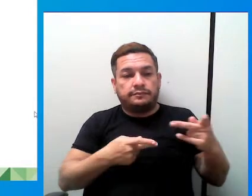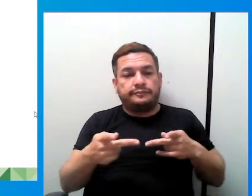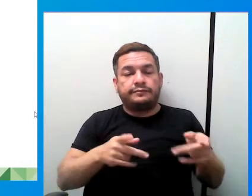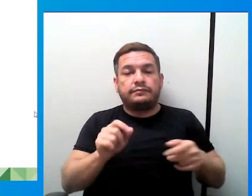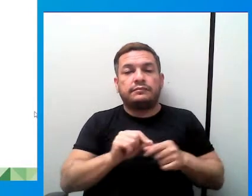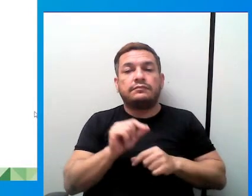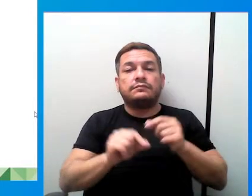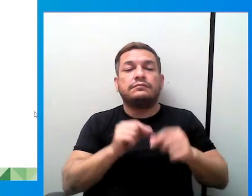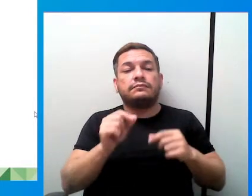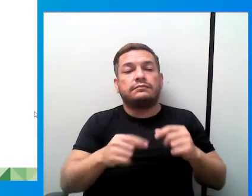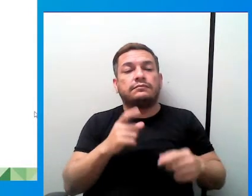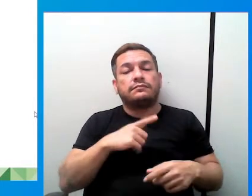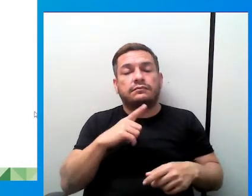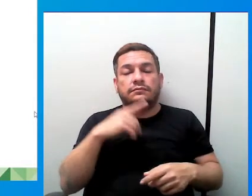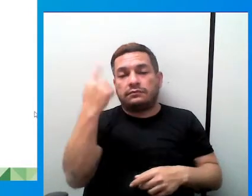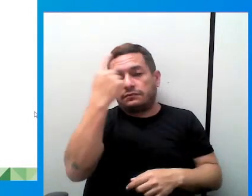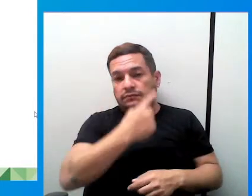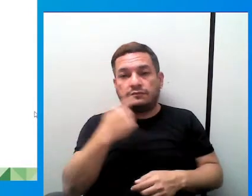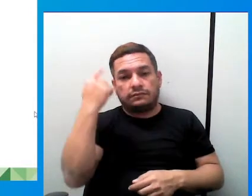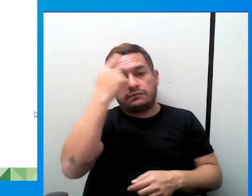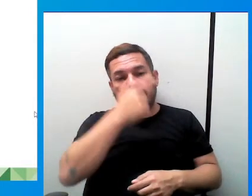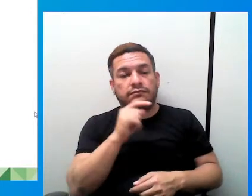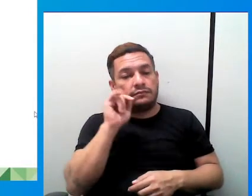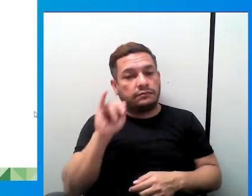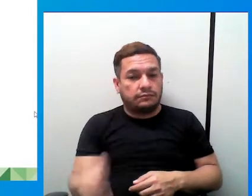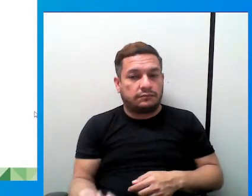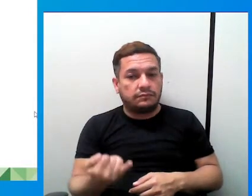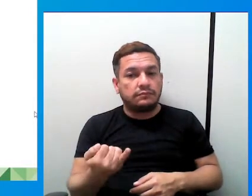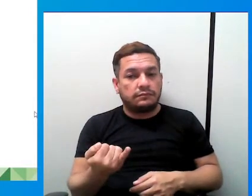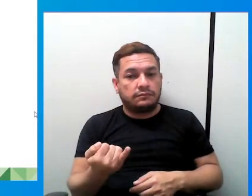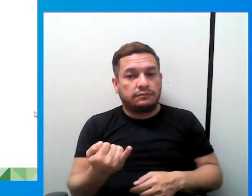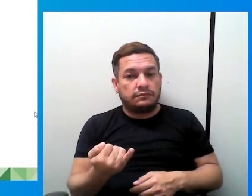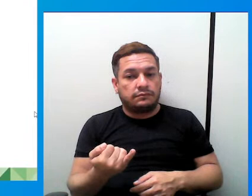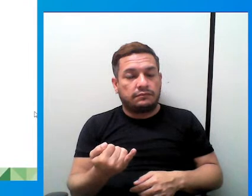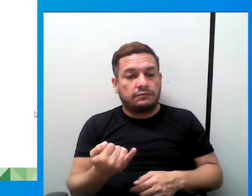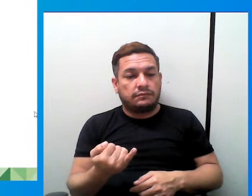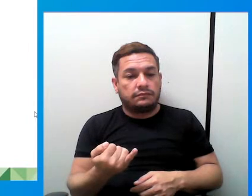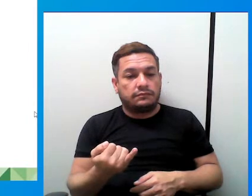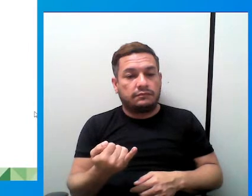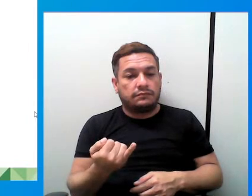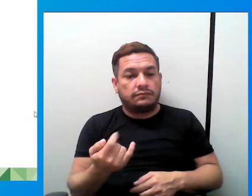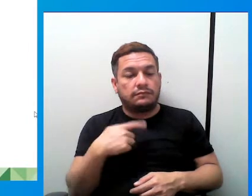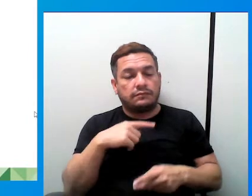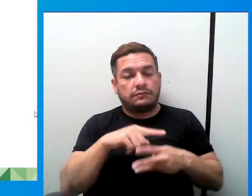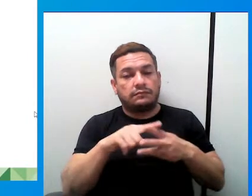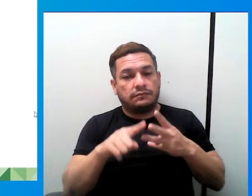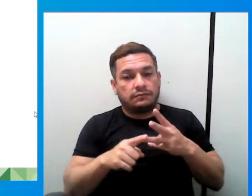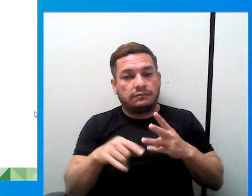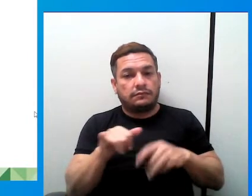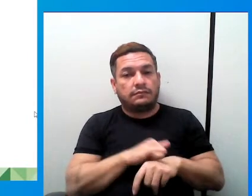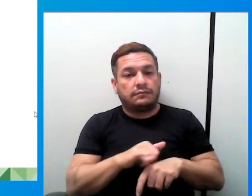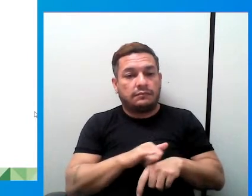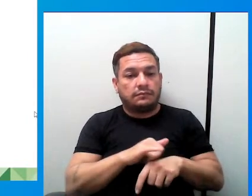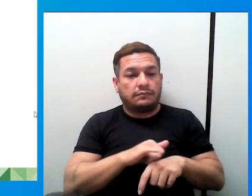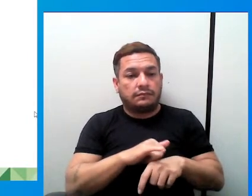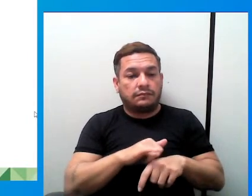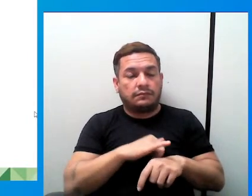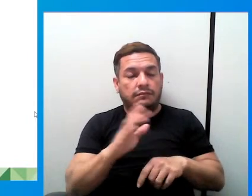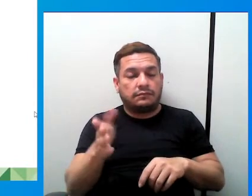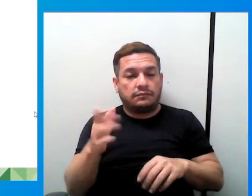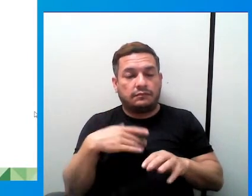eles convalidem essa carga horária em práticas curriculares em sociedade. Tá? Então, essas são as três estratégias que o GFPA